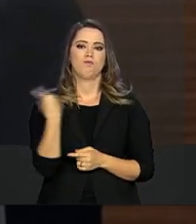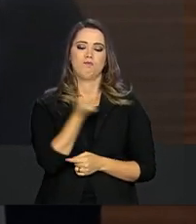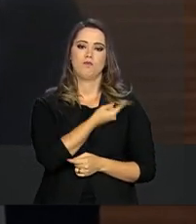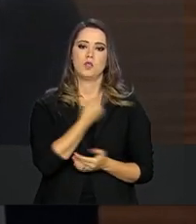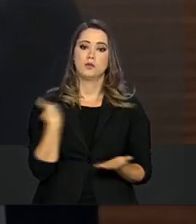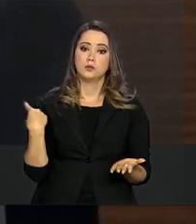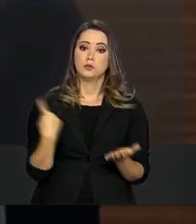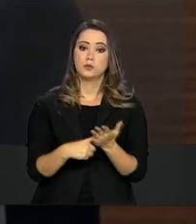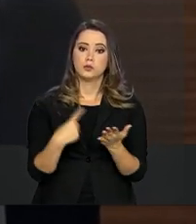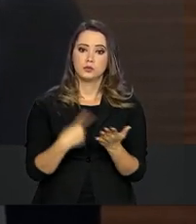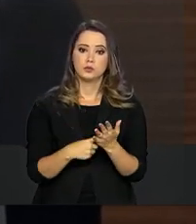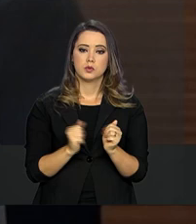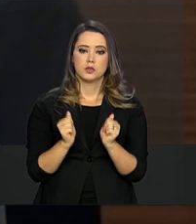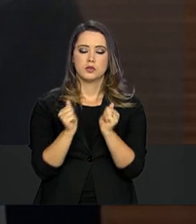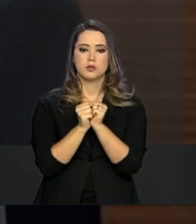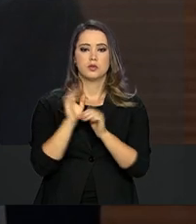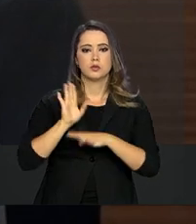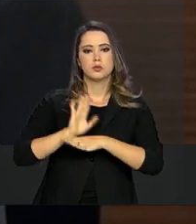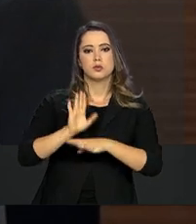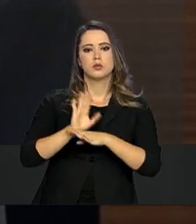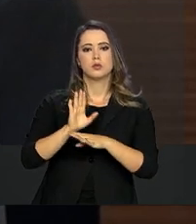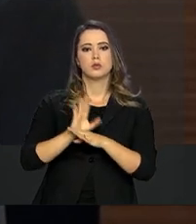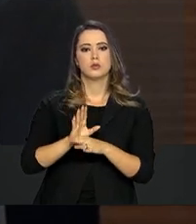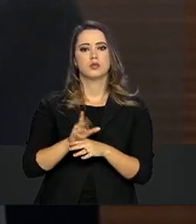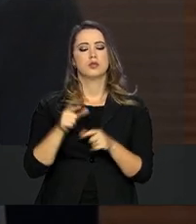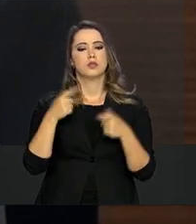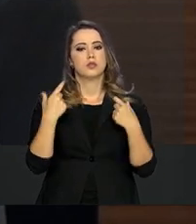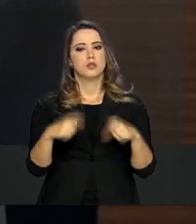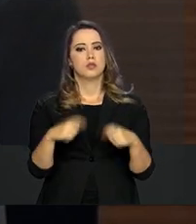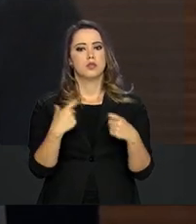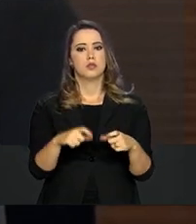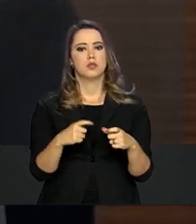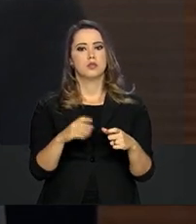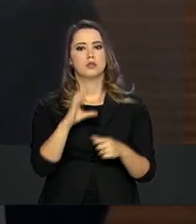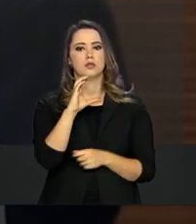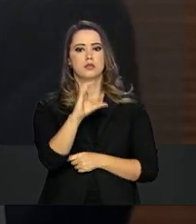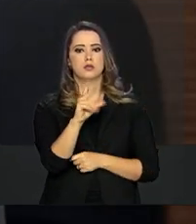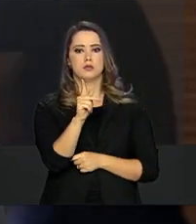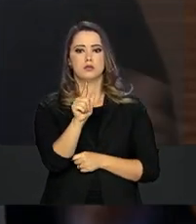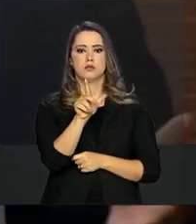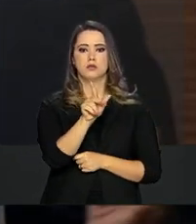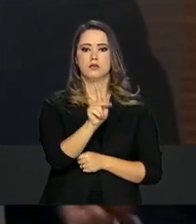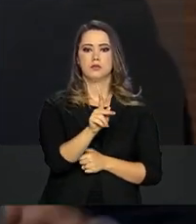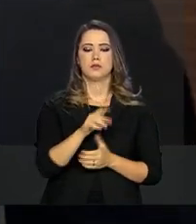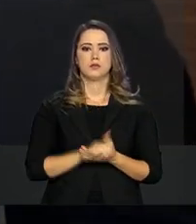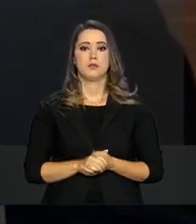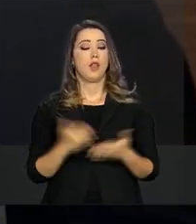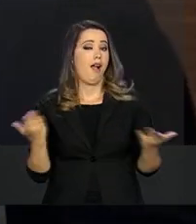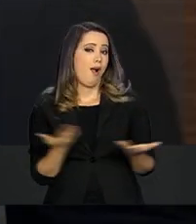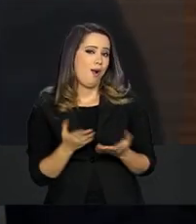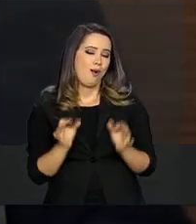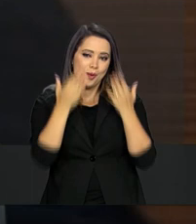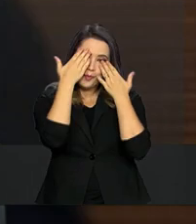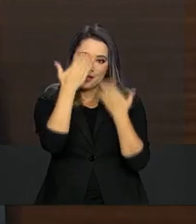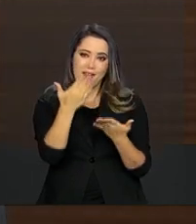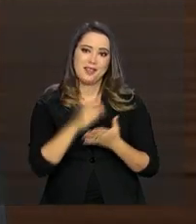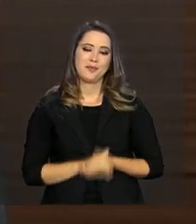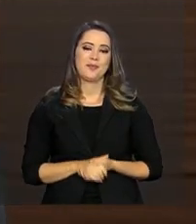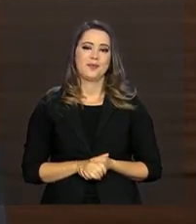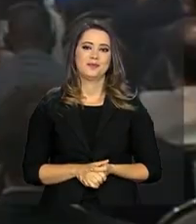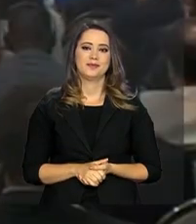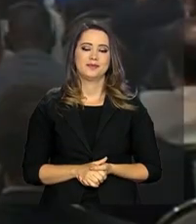compromisso com a cooperação no âmbito da cplp por hora muito obrigado